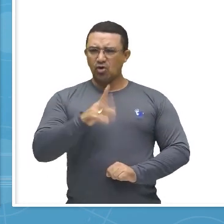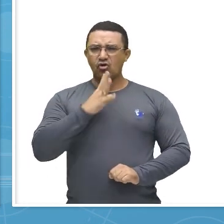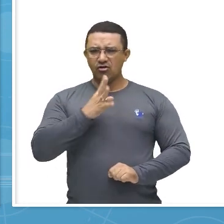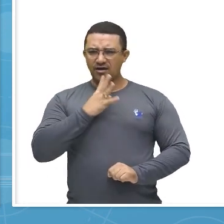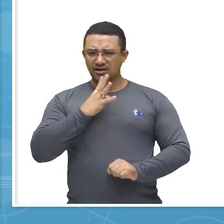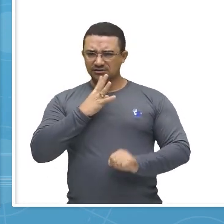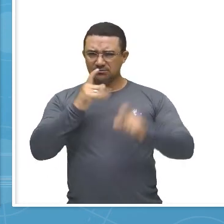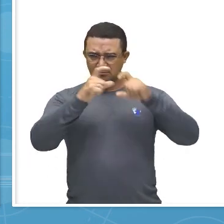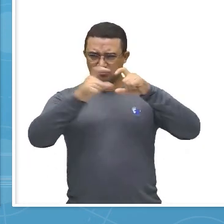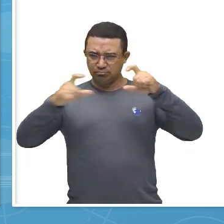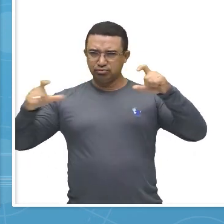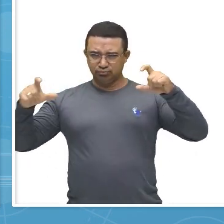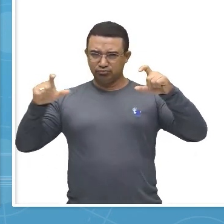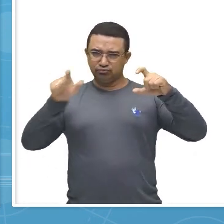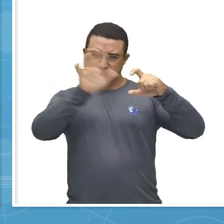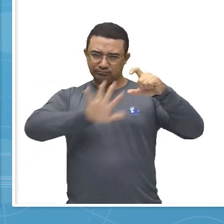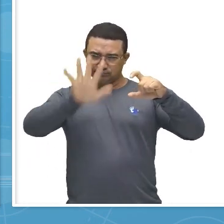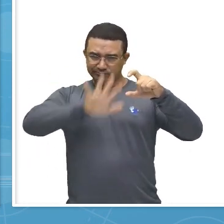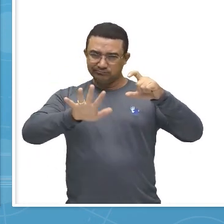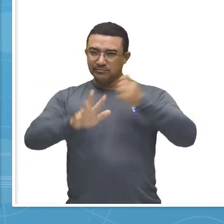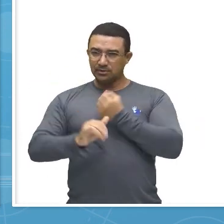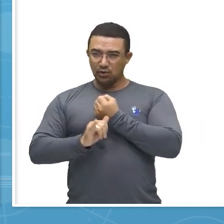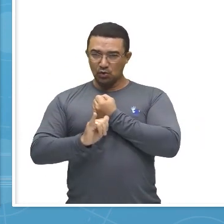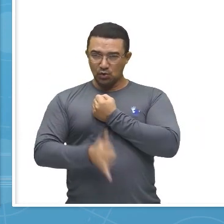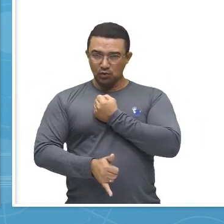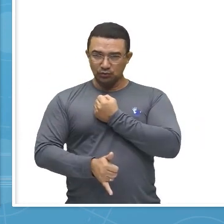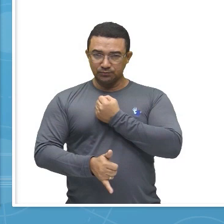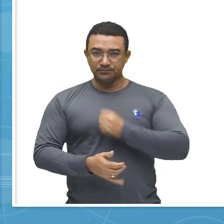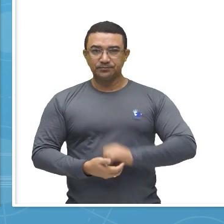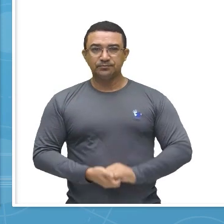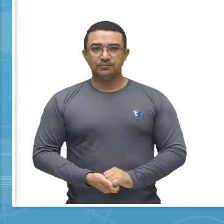conto? Muito bem. Vamos a ela? Olha só.